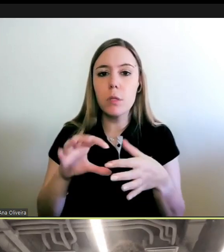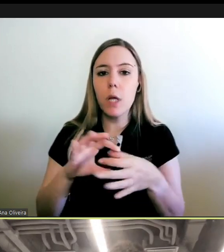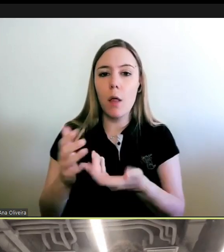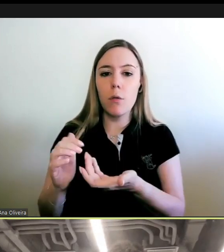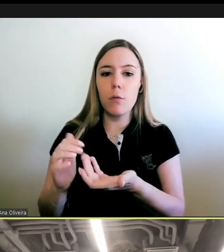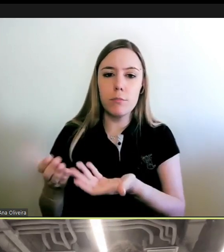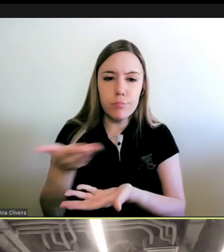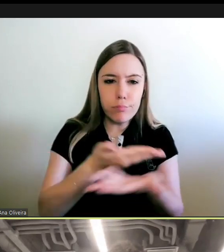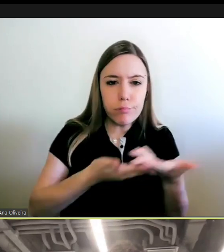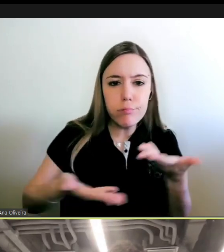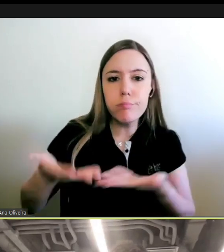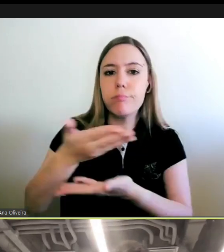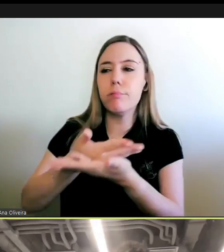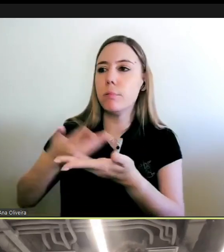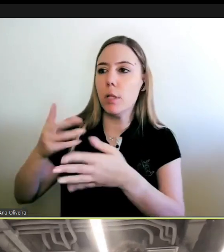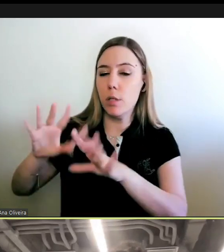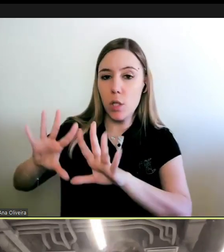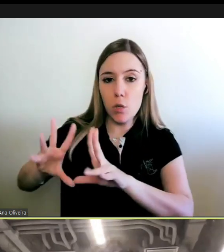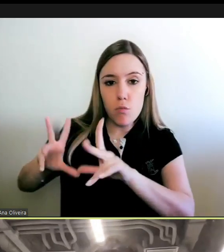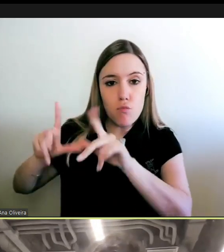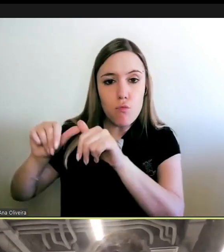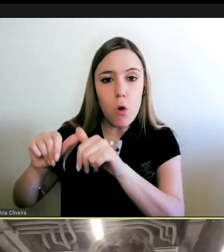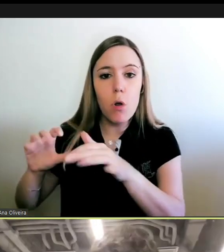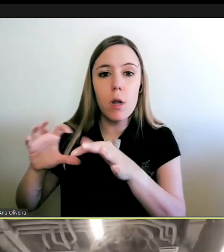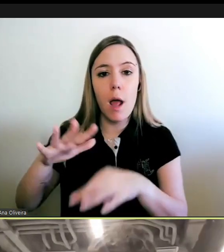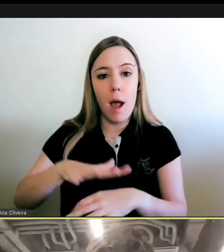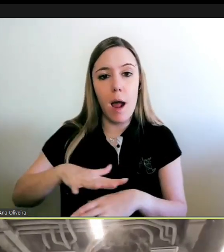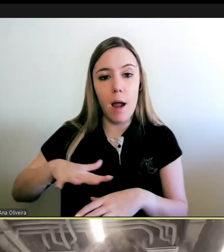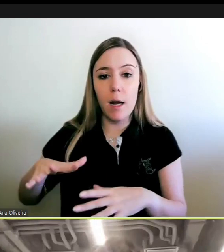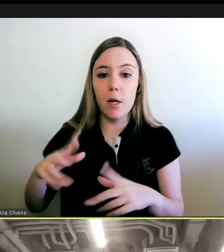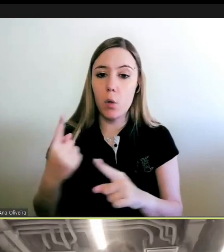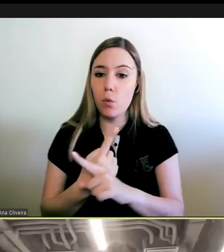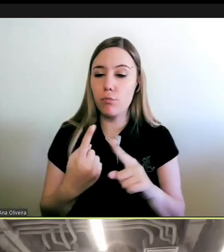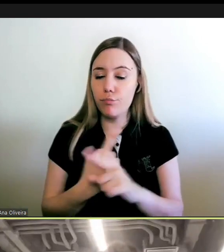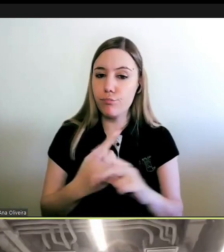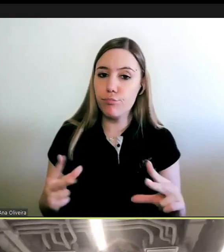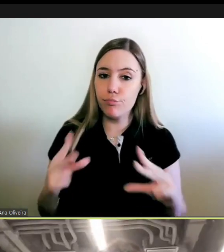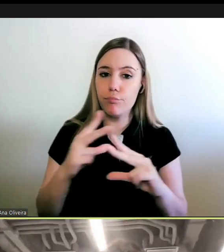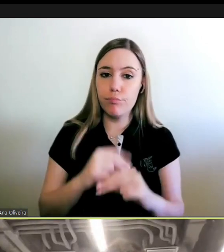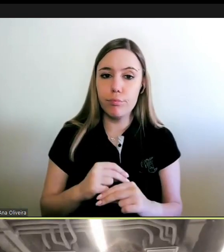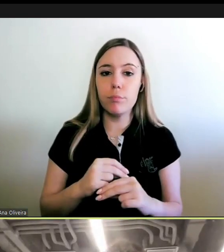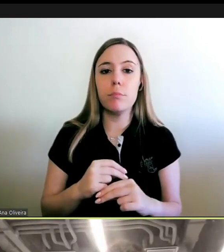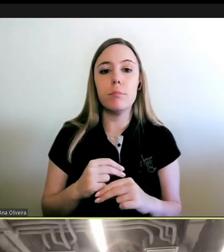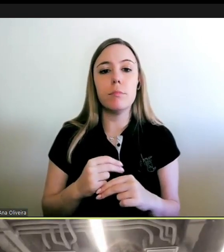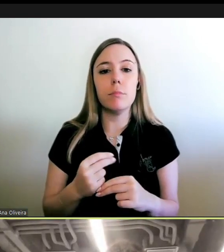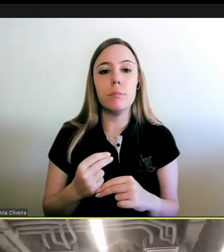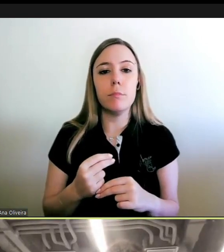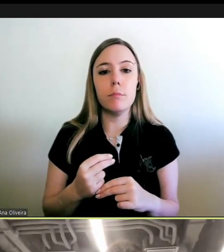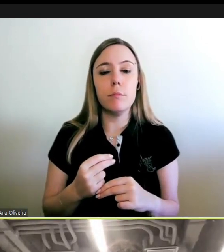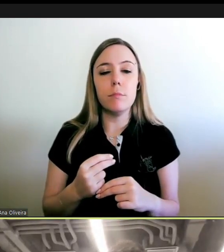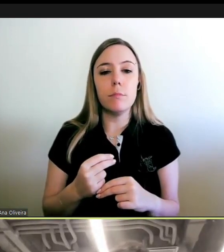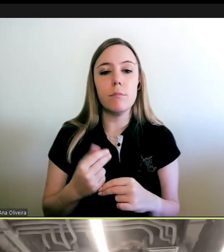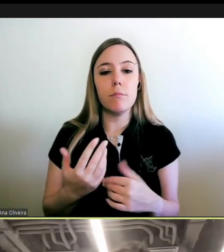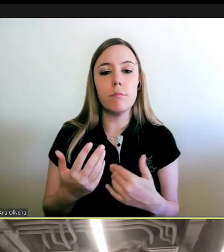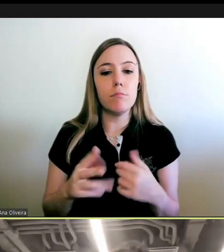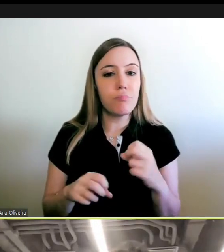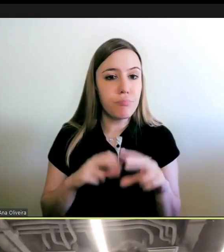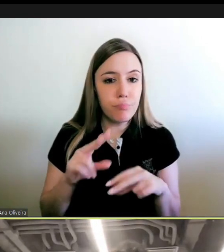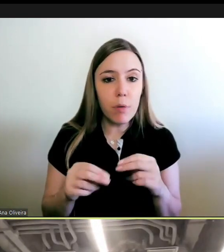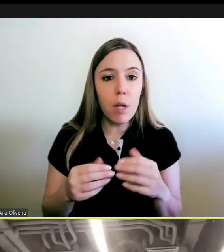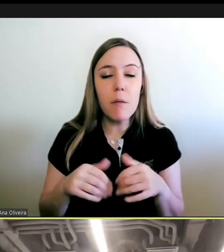desenvolvimento, desde logo na área de inovação, mas pode não ser, que possam